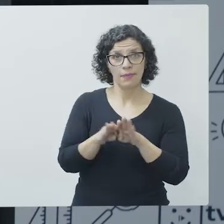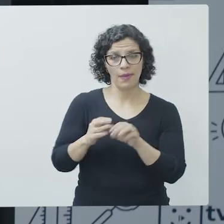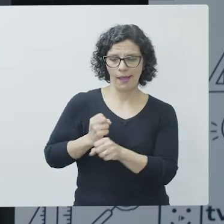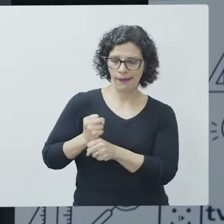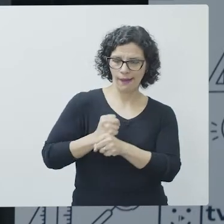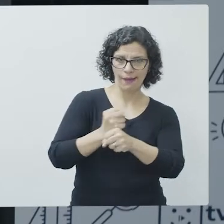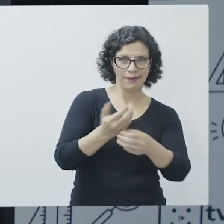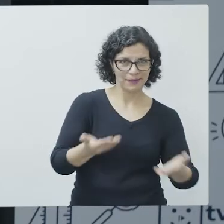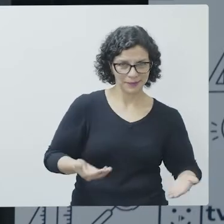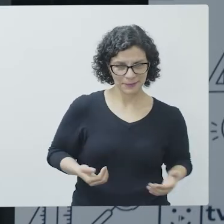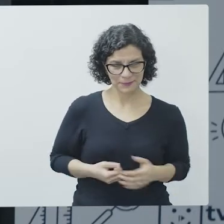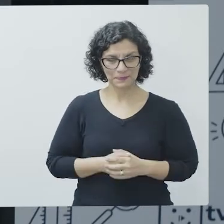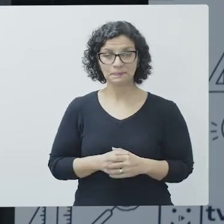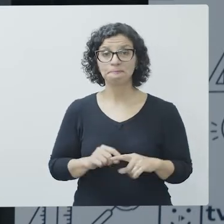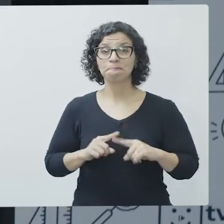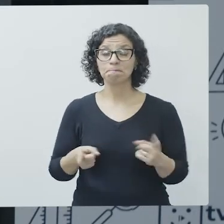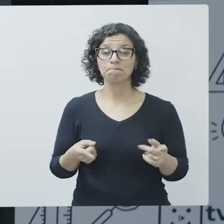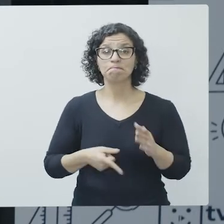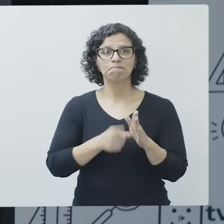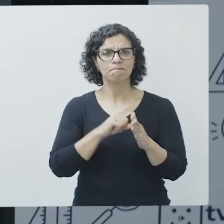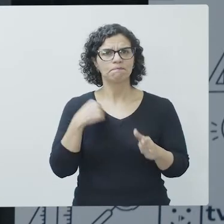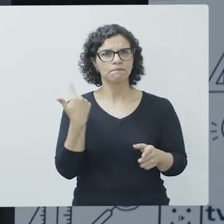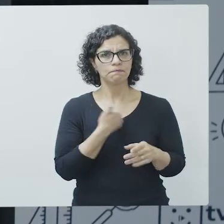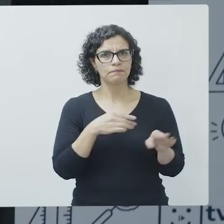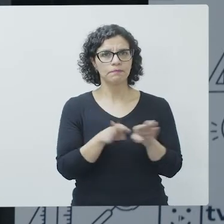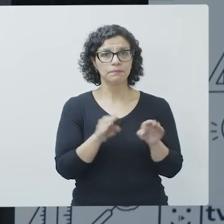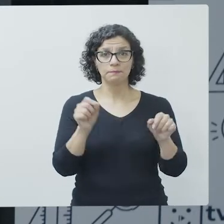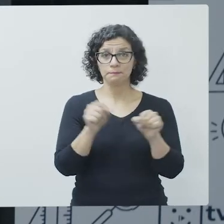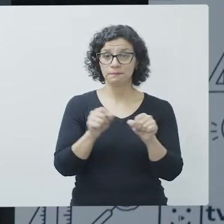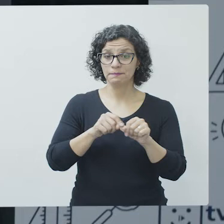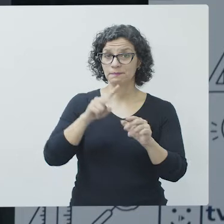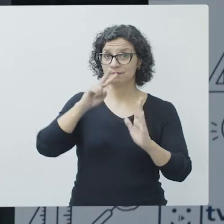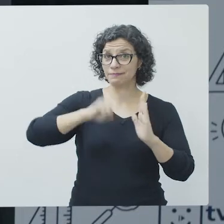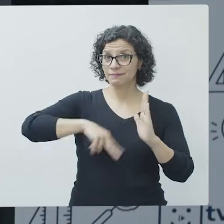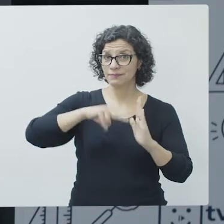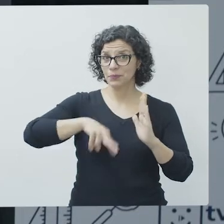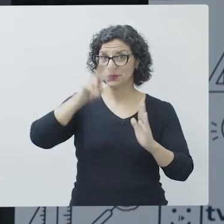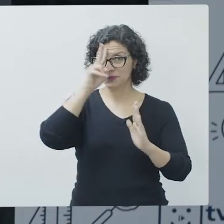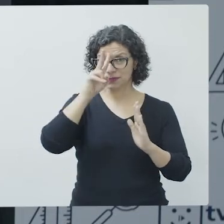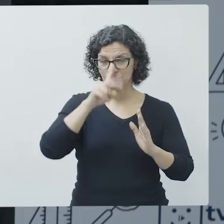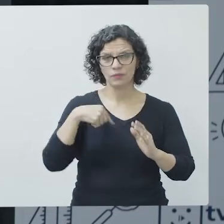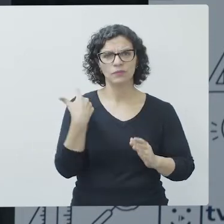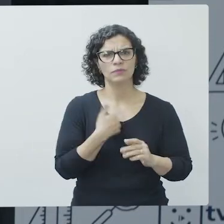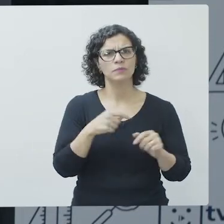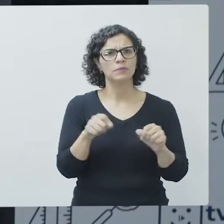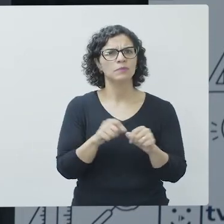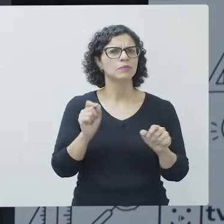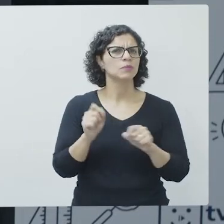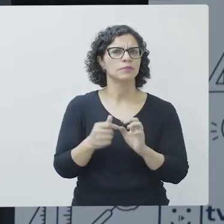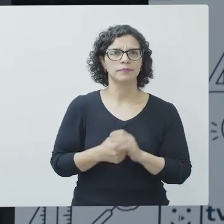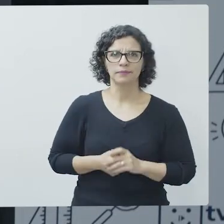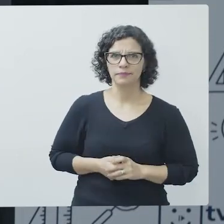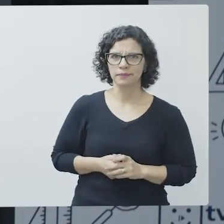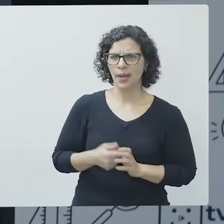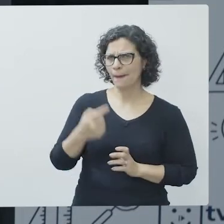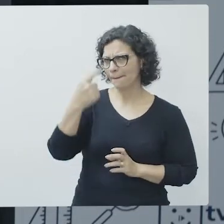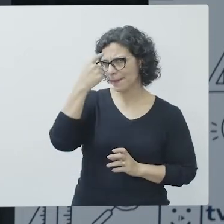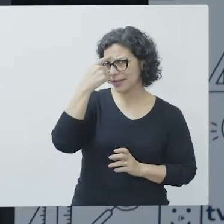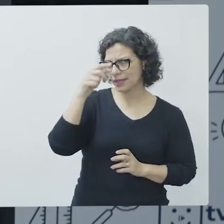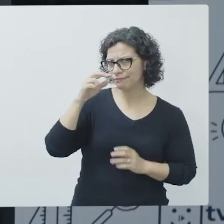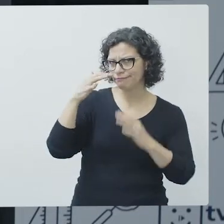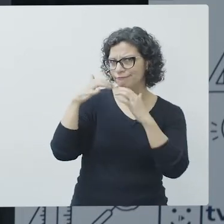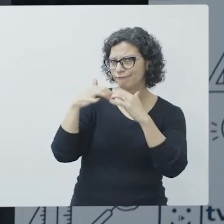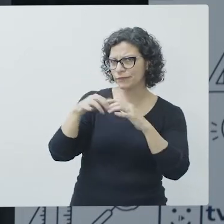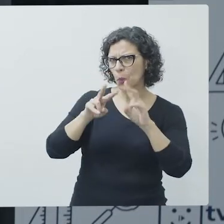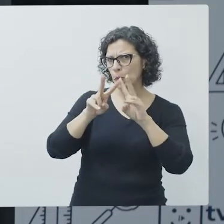longo dos tempos. Mas antes de nós efetivarmos a nossa leitura, nós vamos fazer o quê? Pensar. Eu